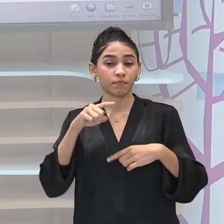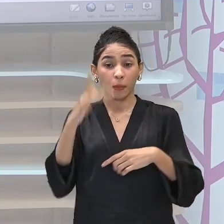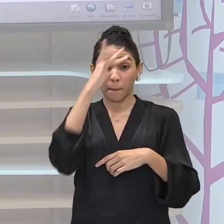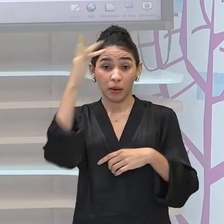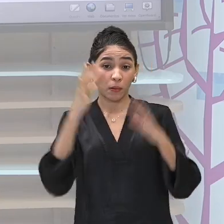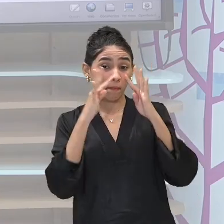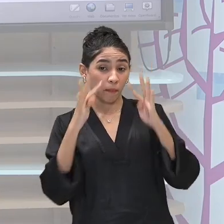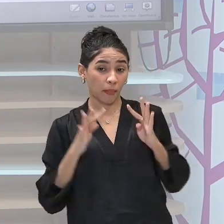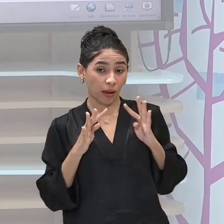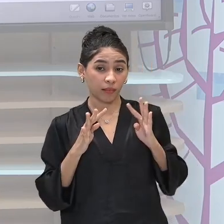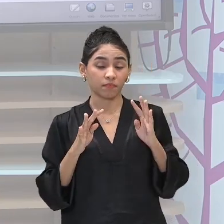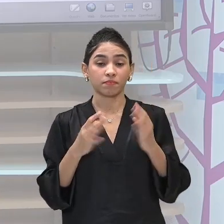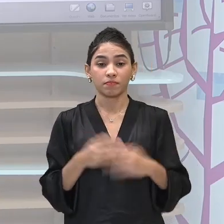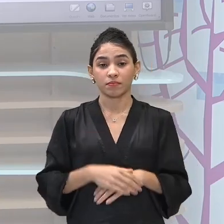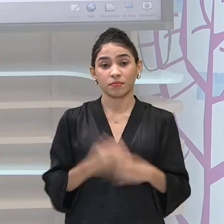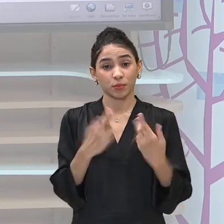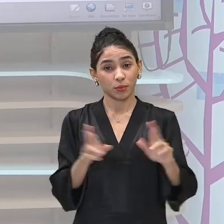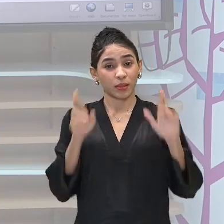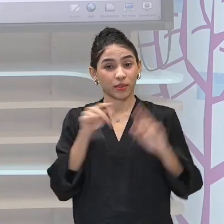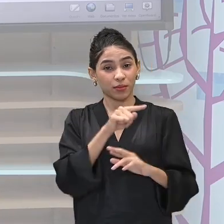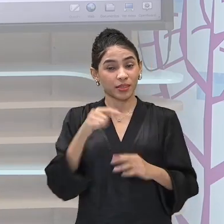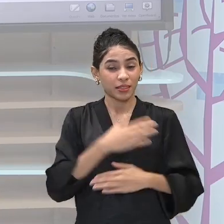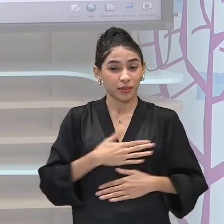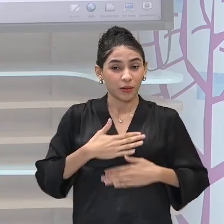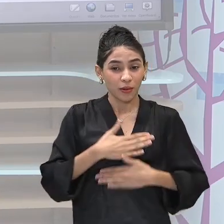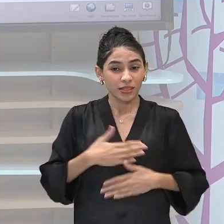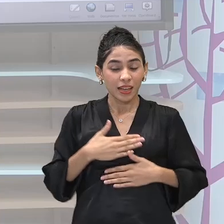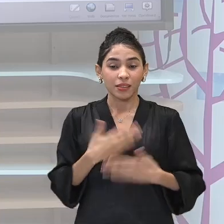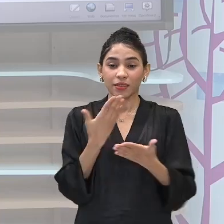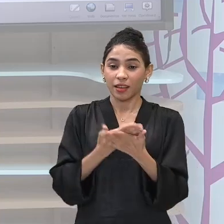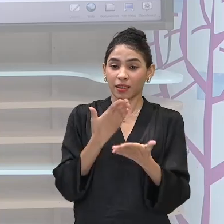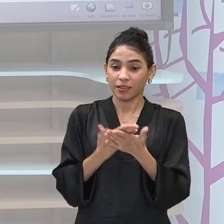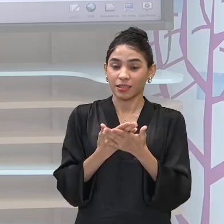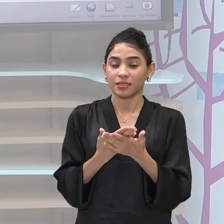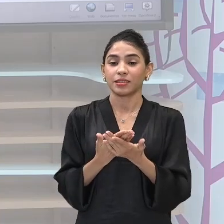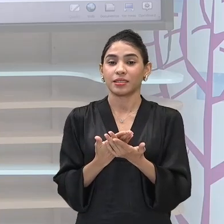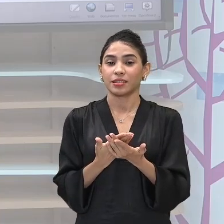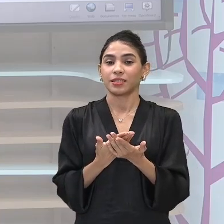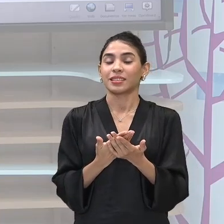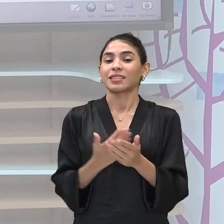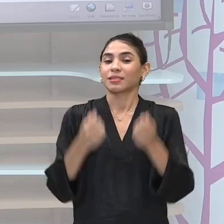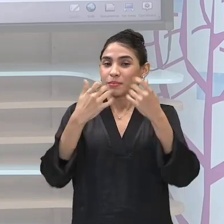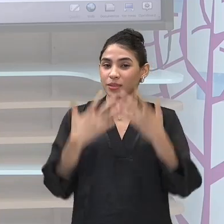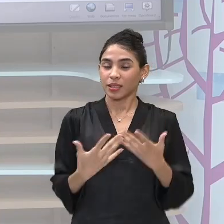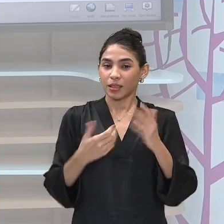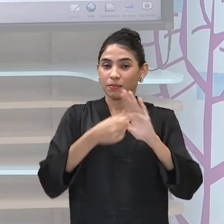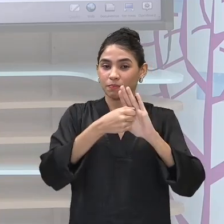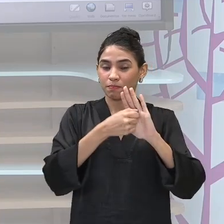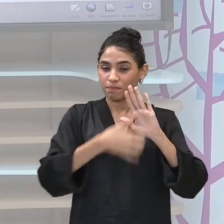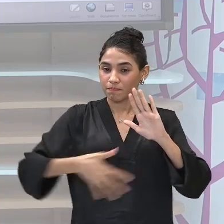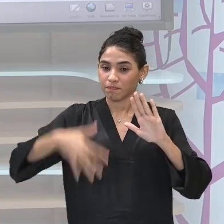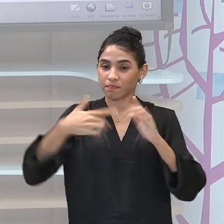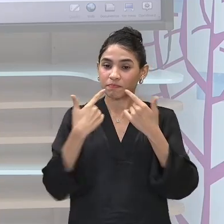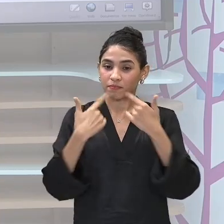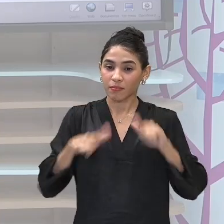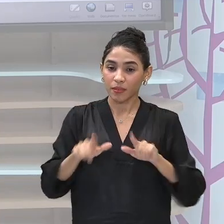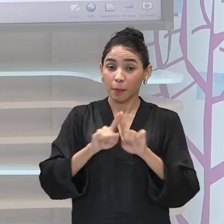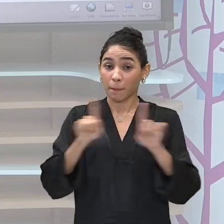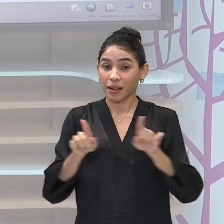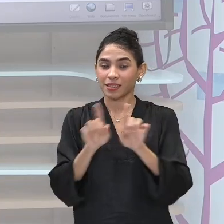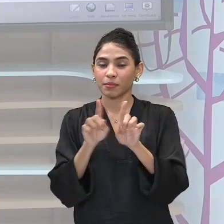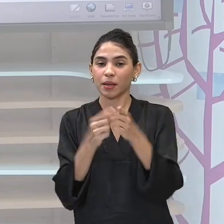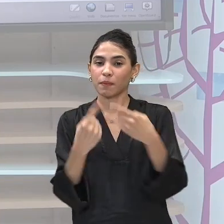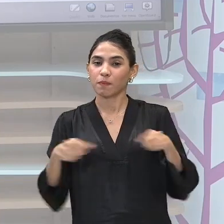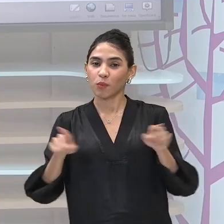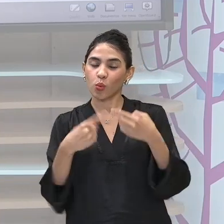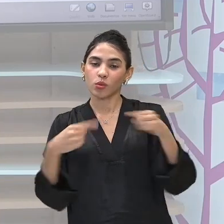seu público. Espero que vocês tenham gostado da nossa aula. Falamos bastante sobre linguagem, mas também falamos sobre música,